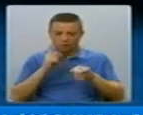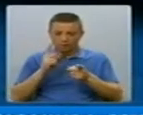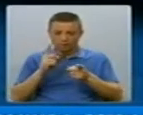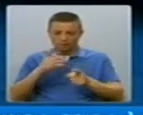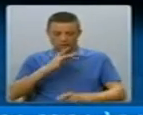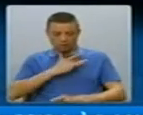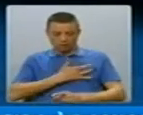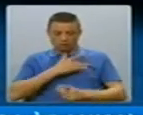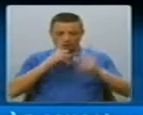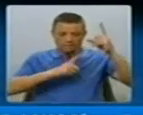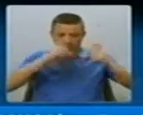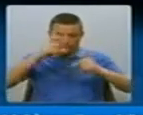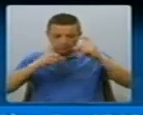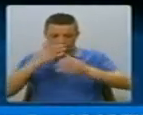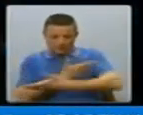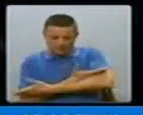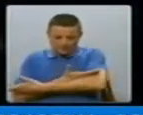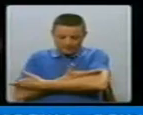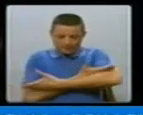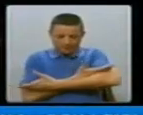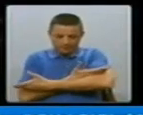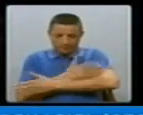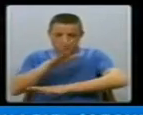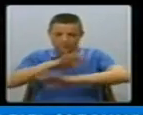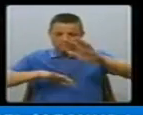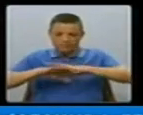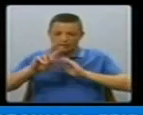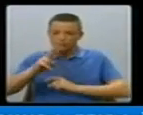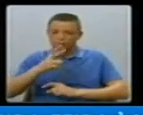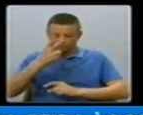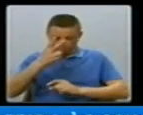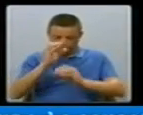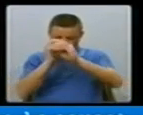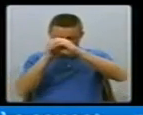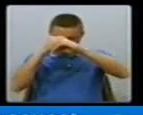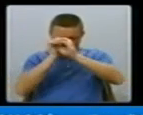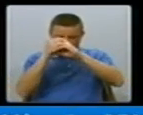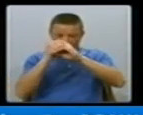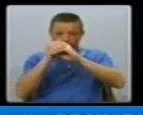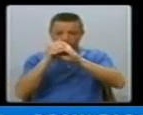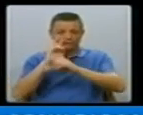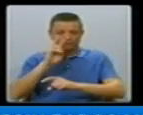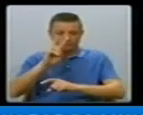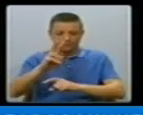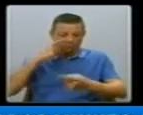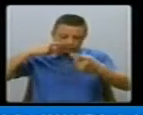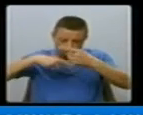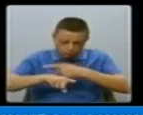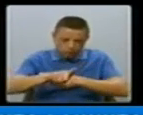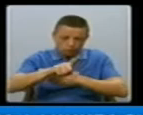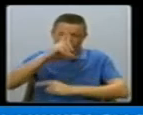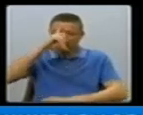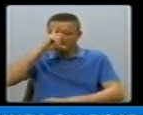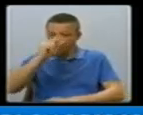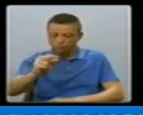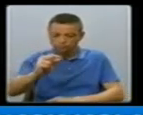adoramos fotografias de bebés. E o que é que fizeram estes dois telescópios? Bom, olharam para o universo profundo, longínquo, mais distante,